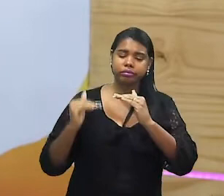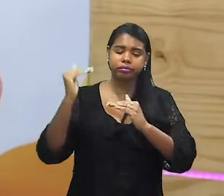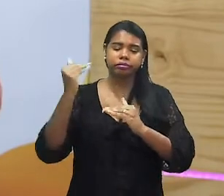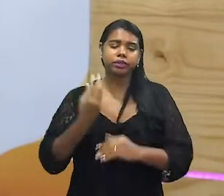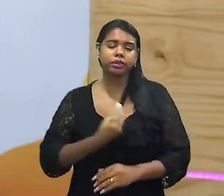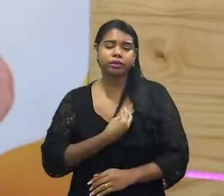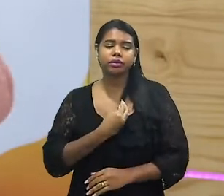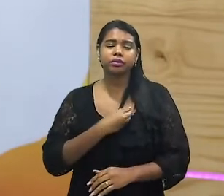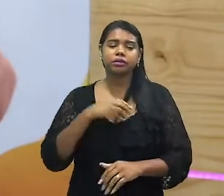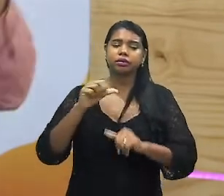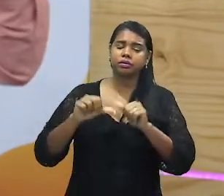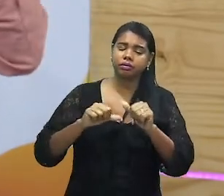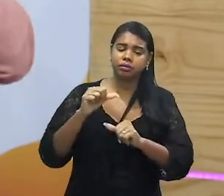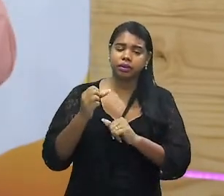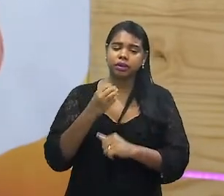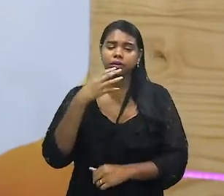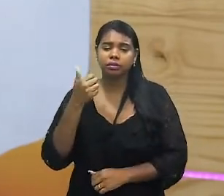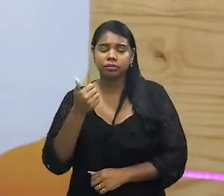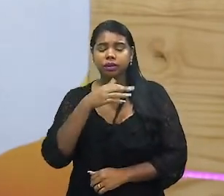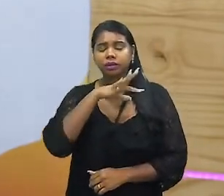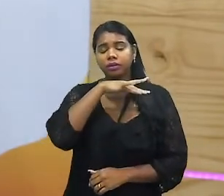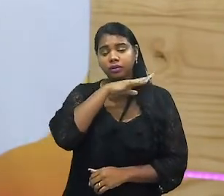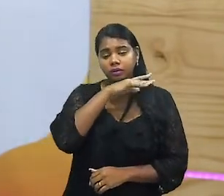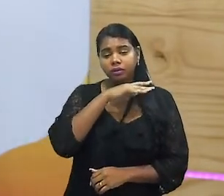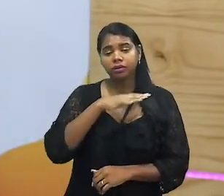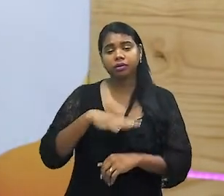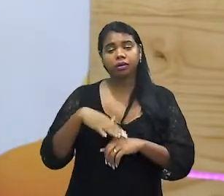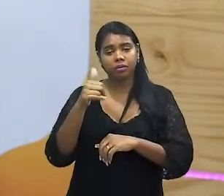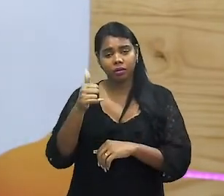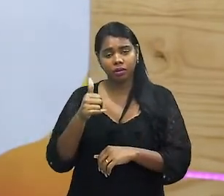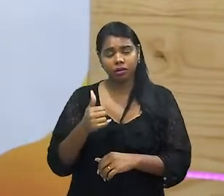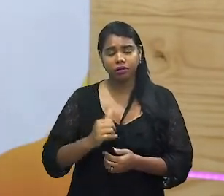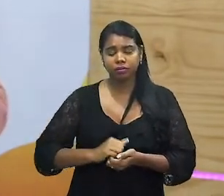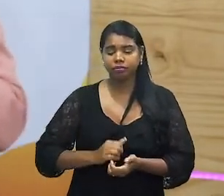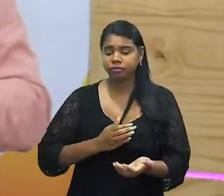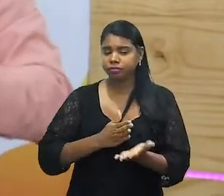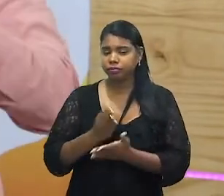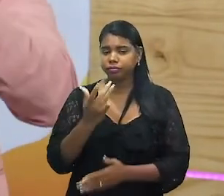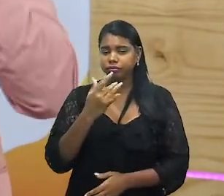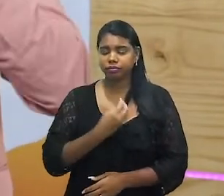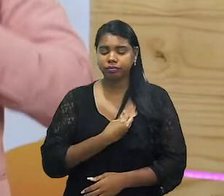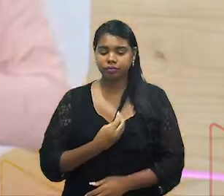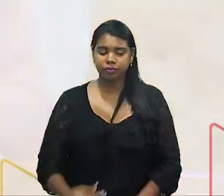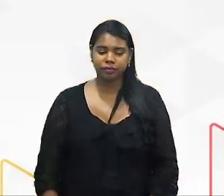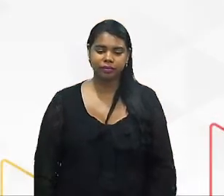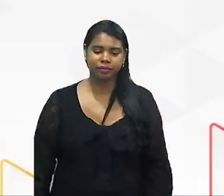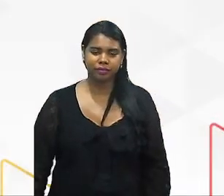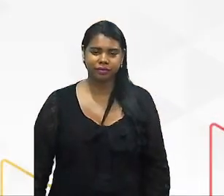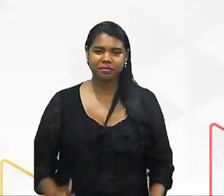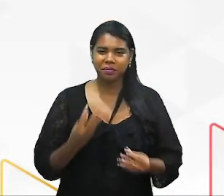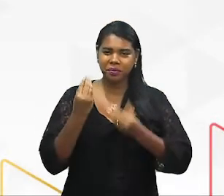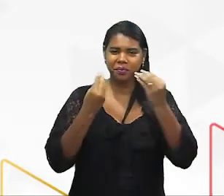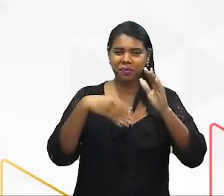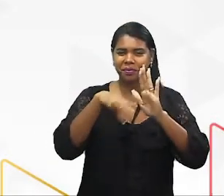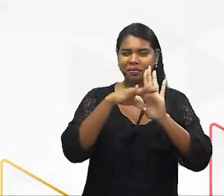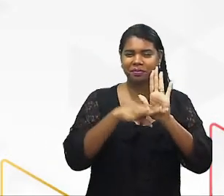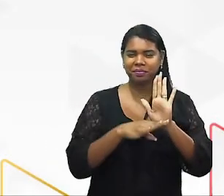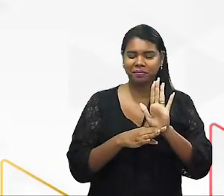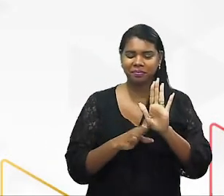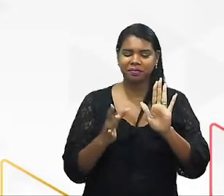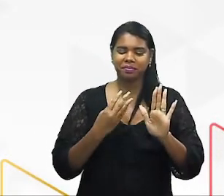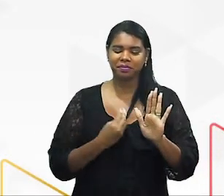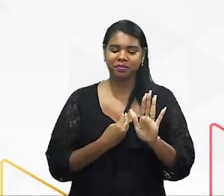gente tentando sempre lidar melhor com essas situações. E aí, como é que a gente estabelece critérios? Né?